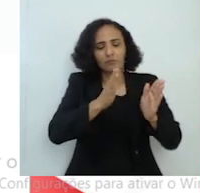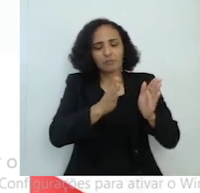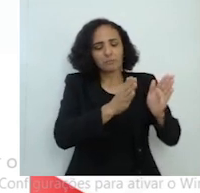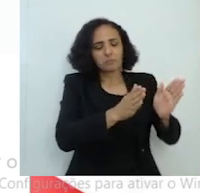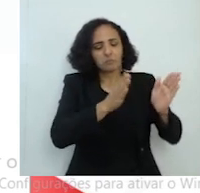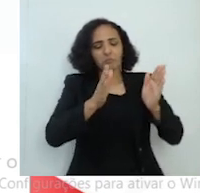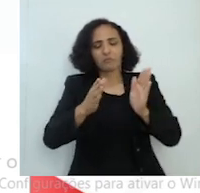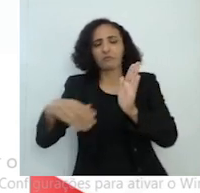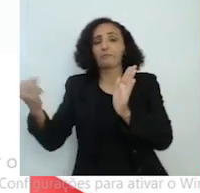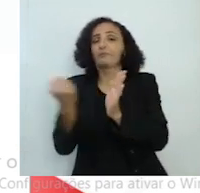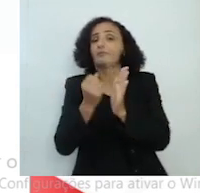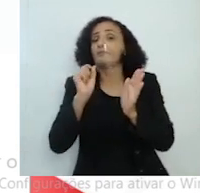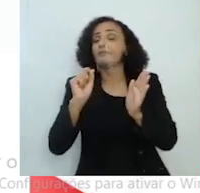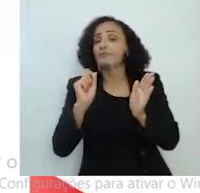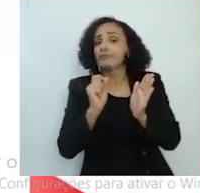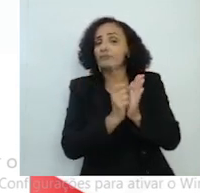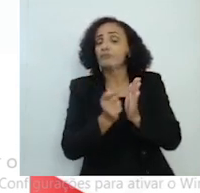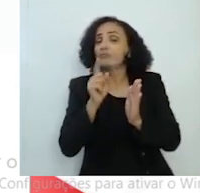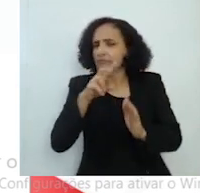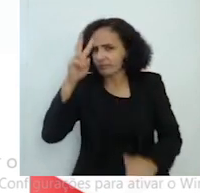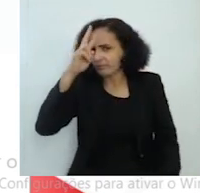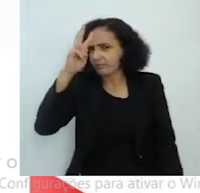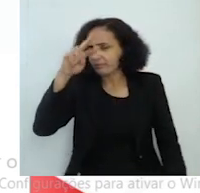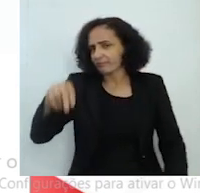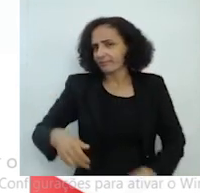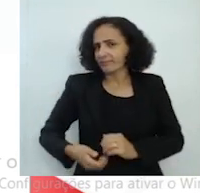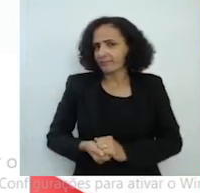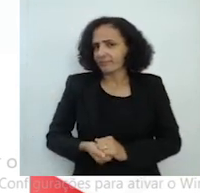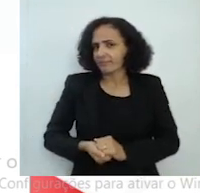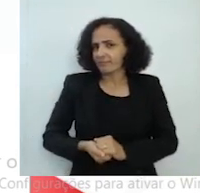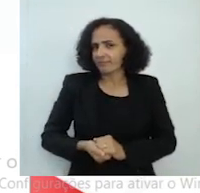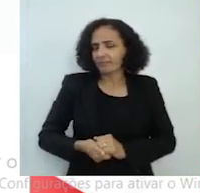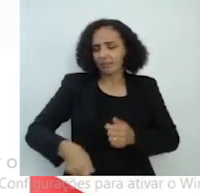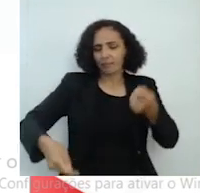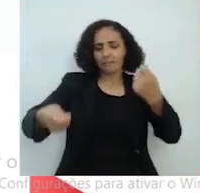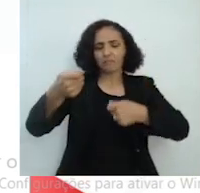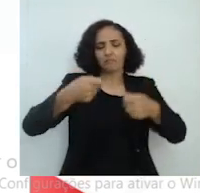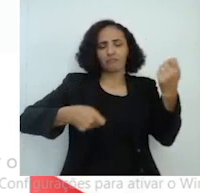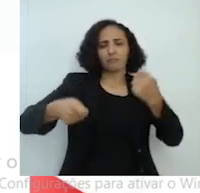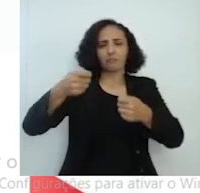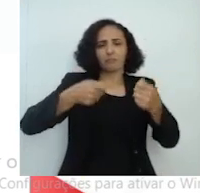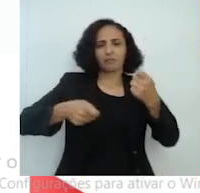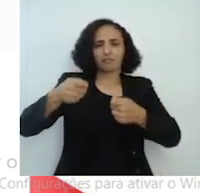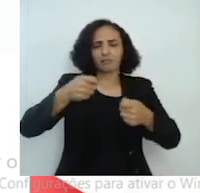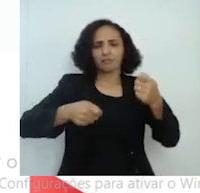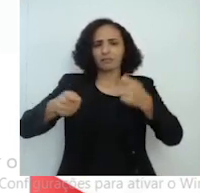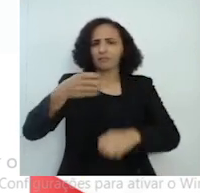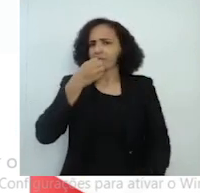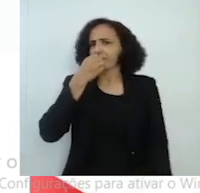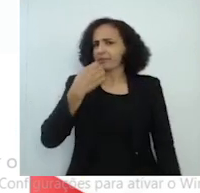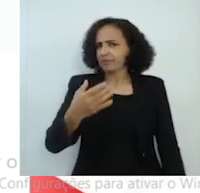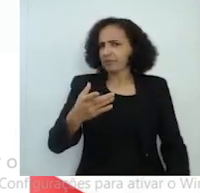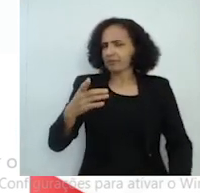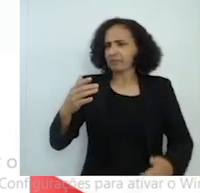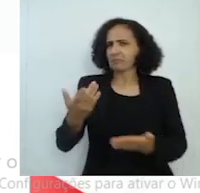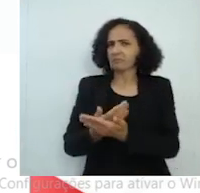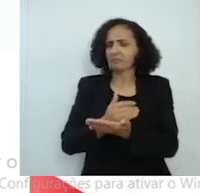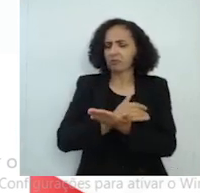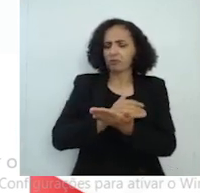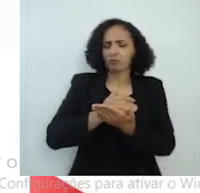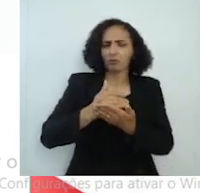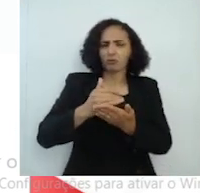marcadas por... Estão lembrados? Balança comercial favorável. Eita, surgiu lá no início da ascensão